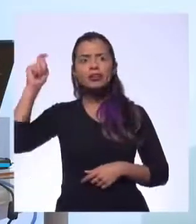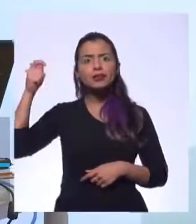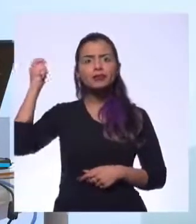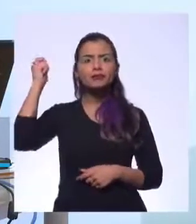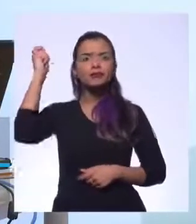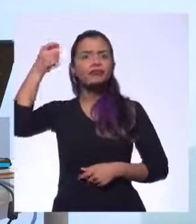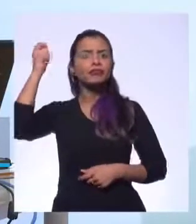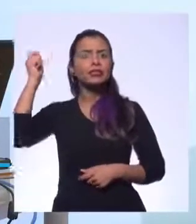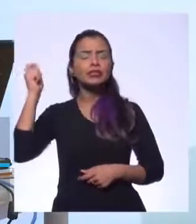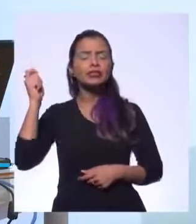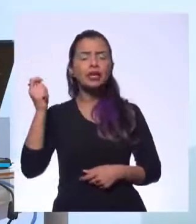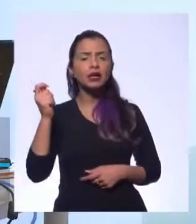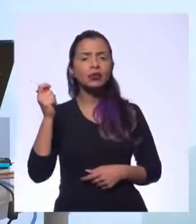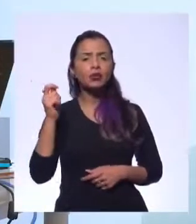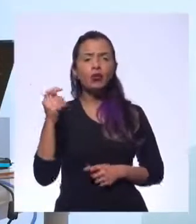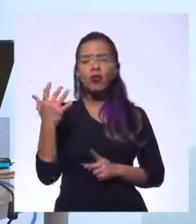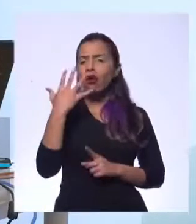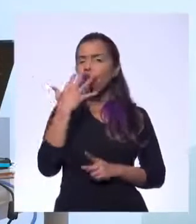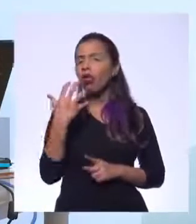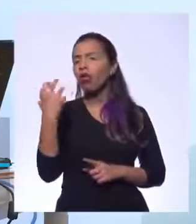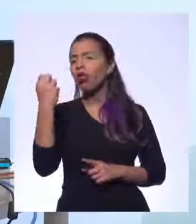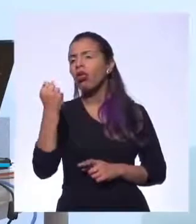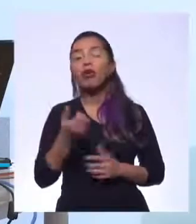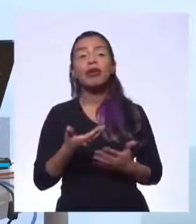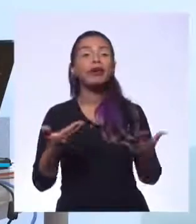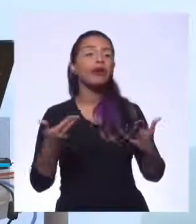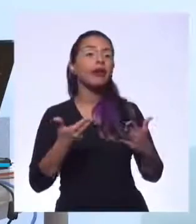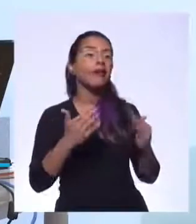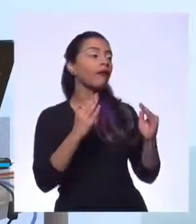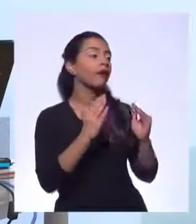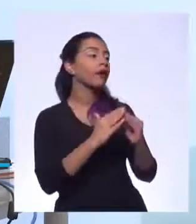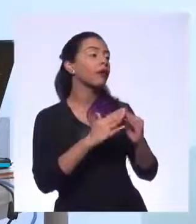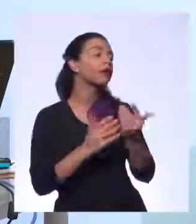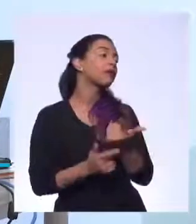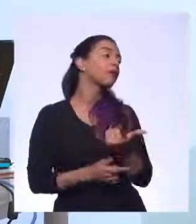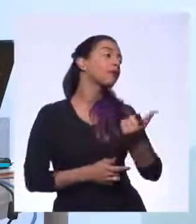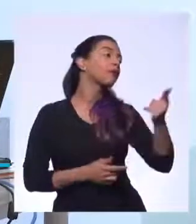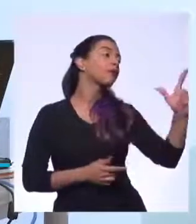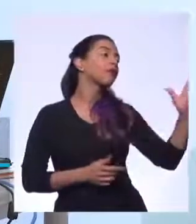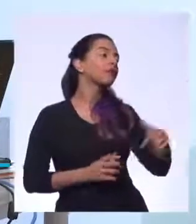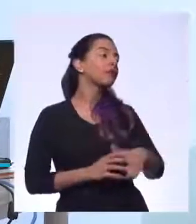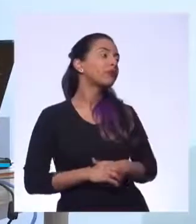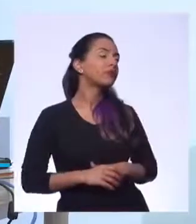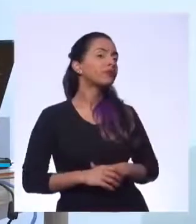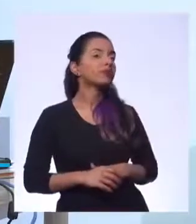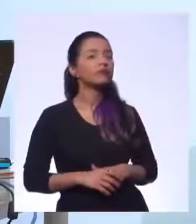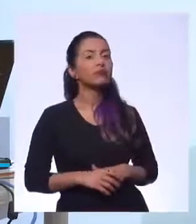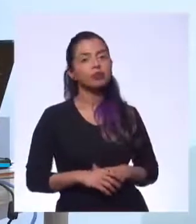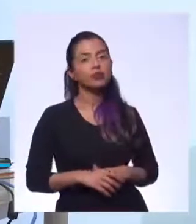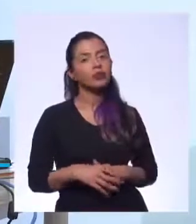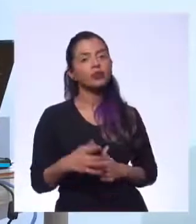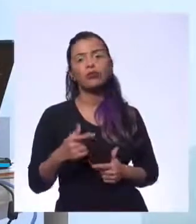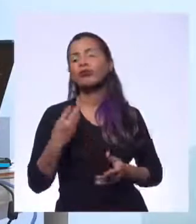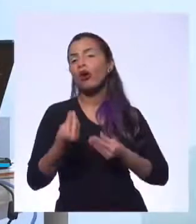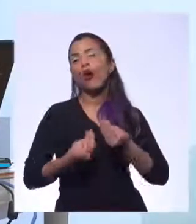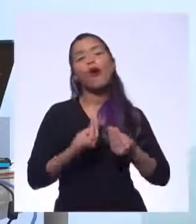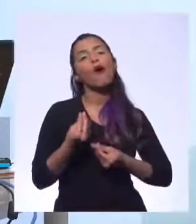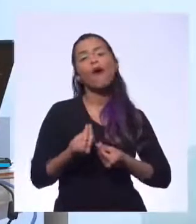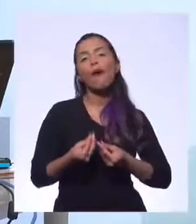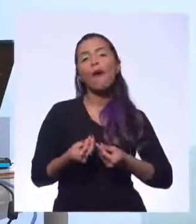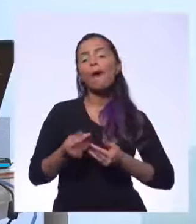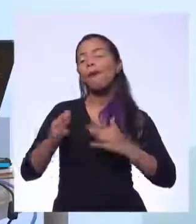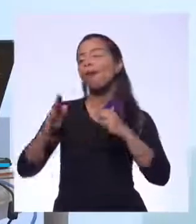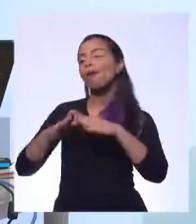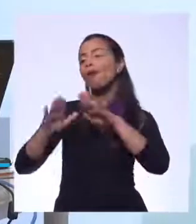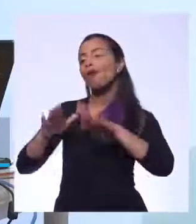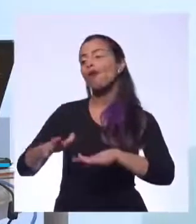da sereia e agora estava morando no fundo do rio com a outra. Não tinha mais como continuar morando ali. A